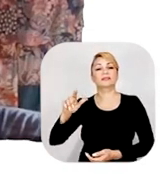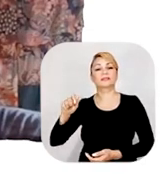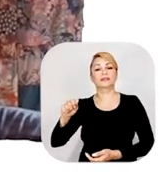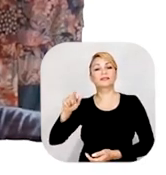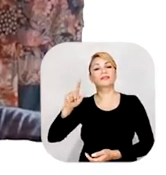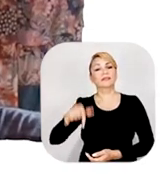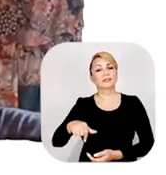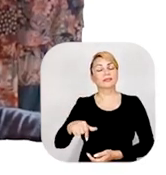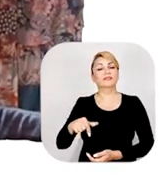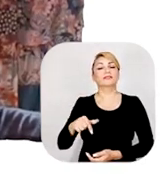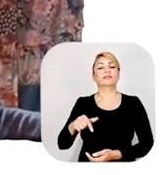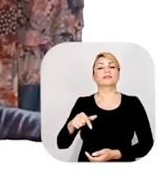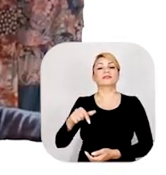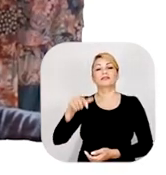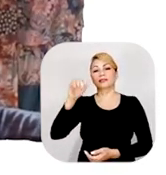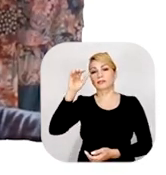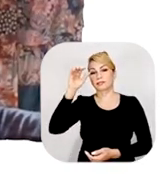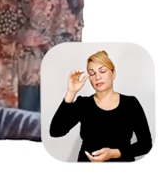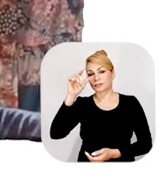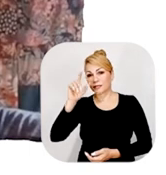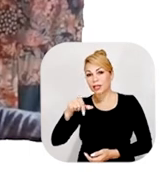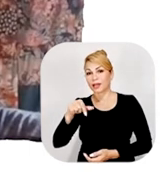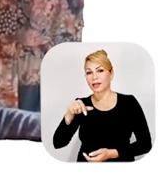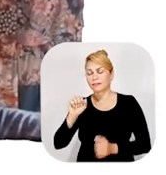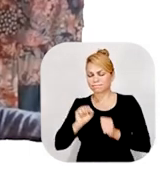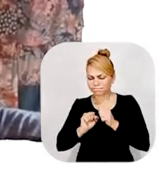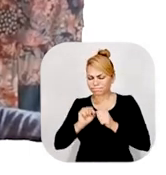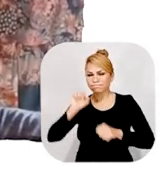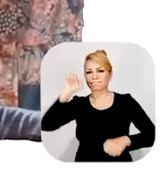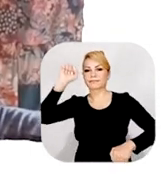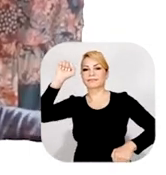eram, são os heróis, né, da,